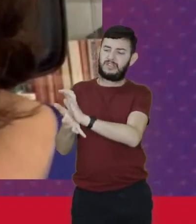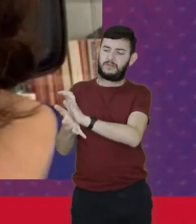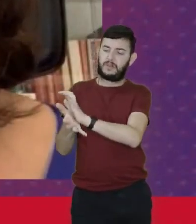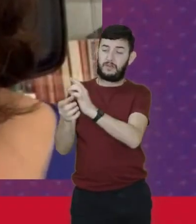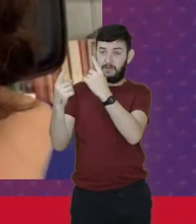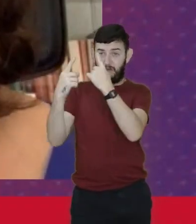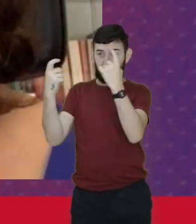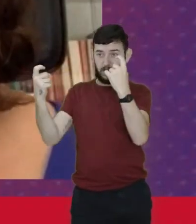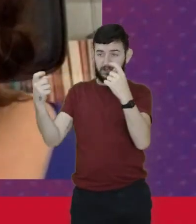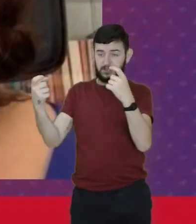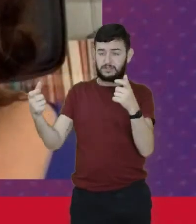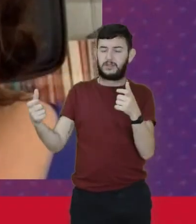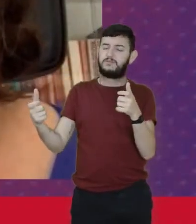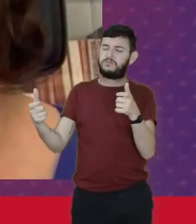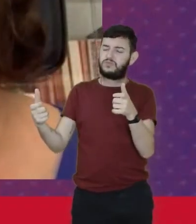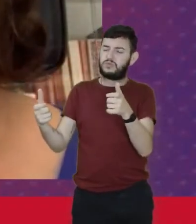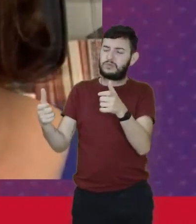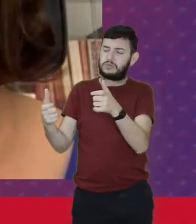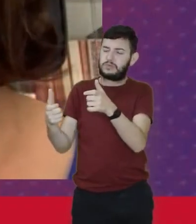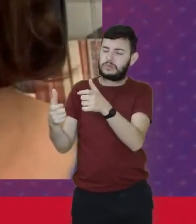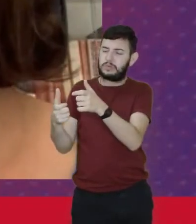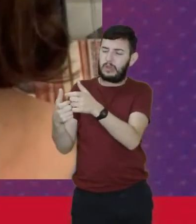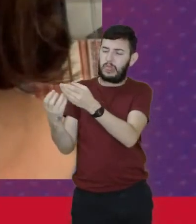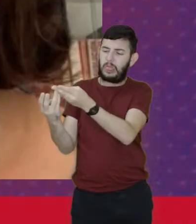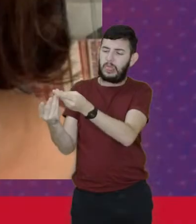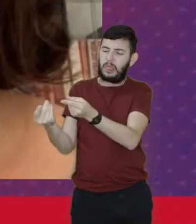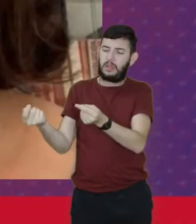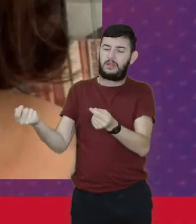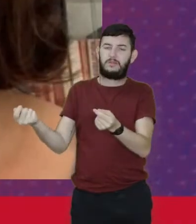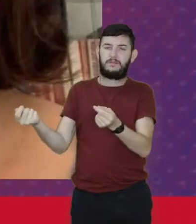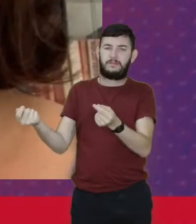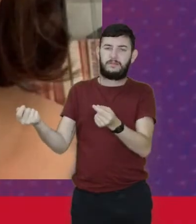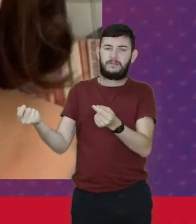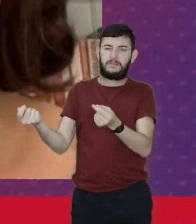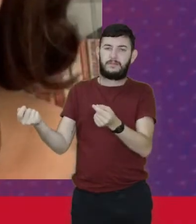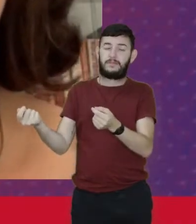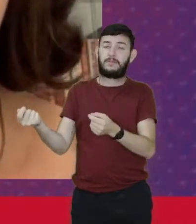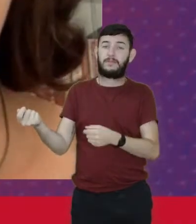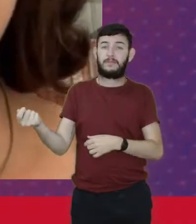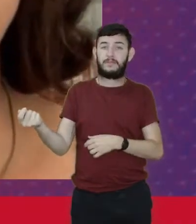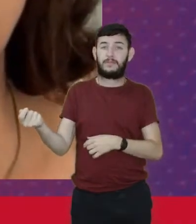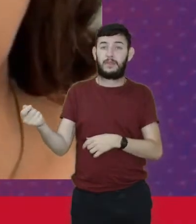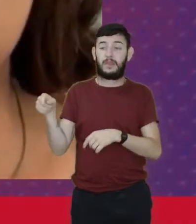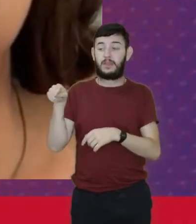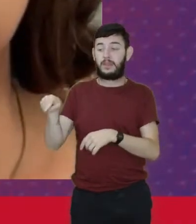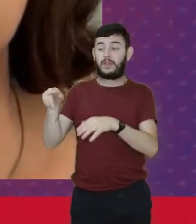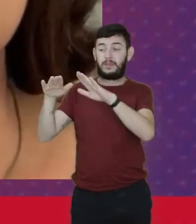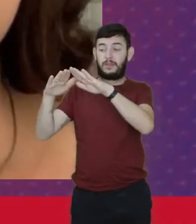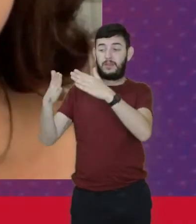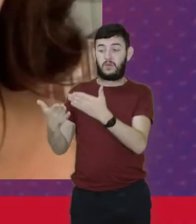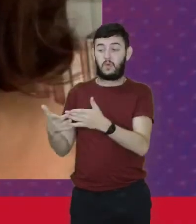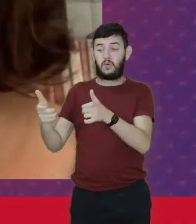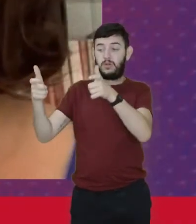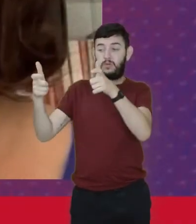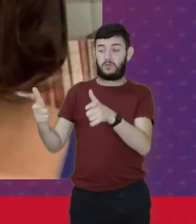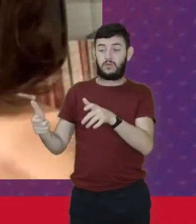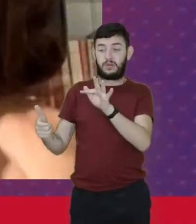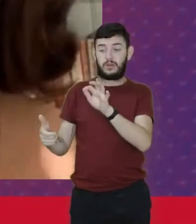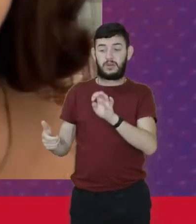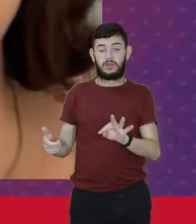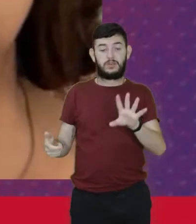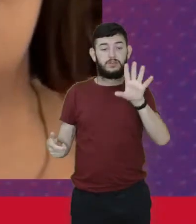violência. É preciso que a escola seja um lugar, de fato, em que